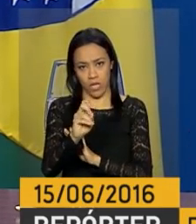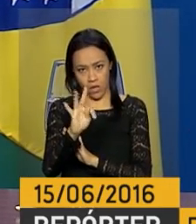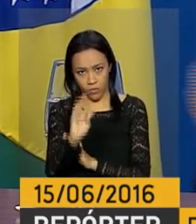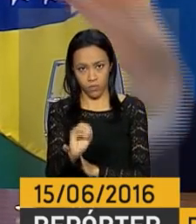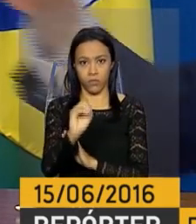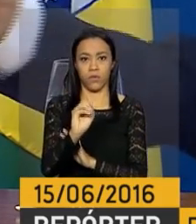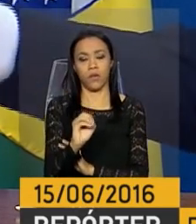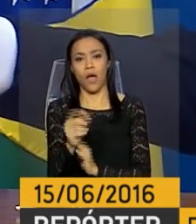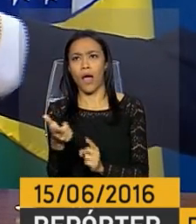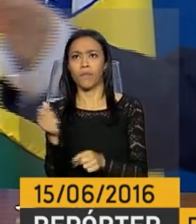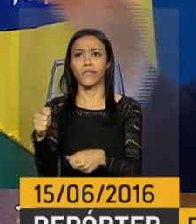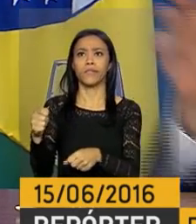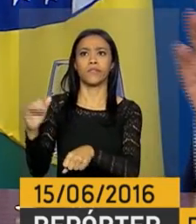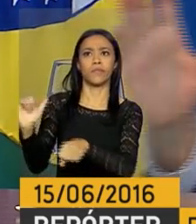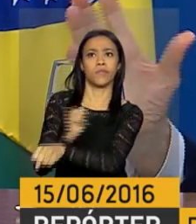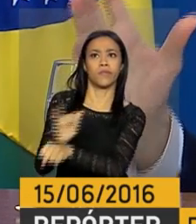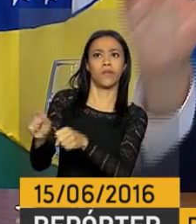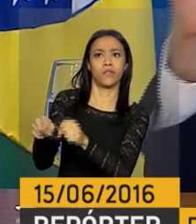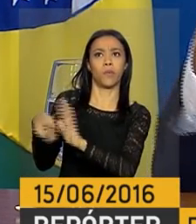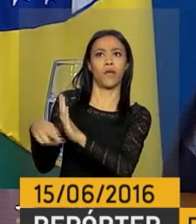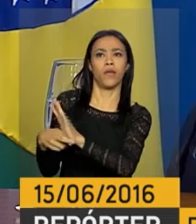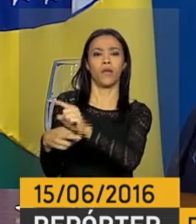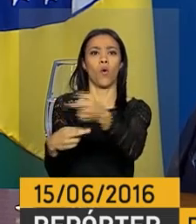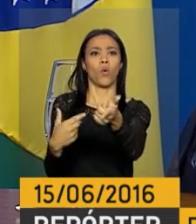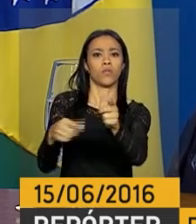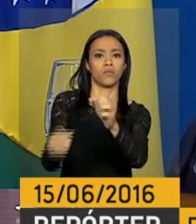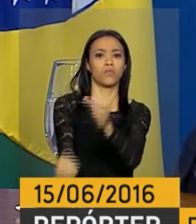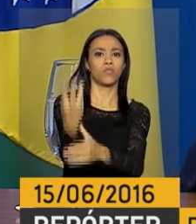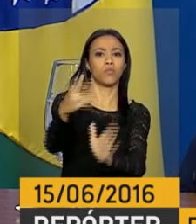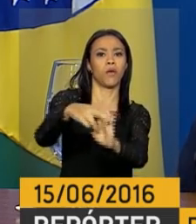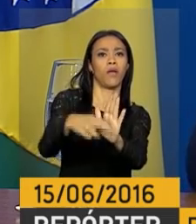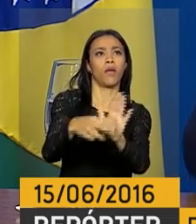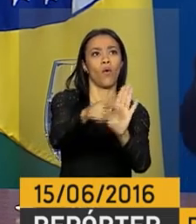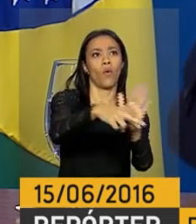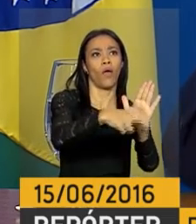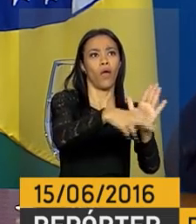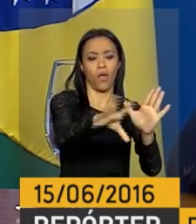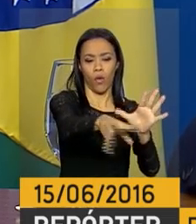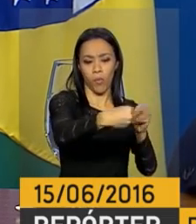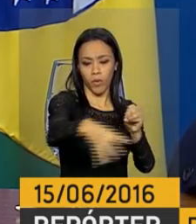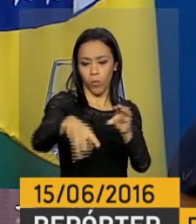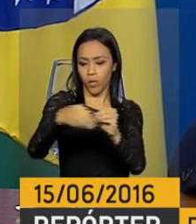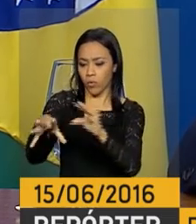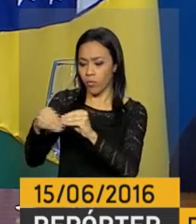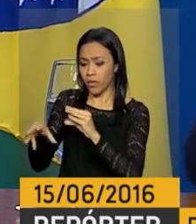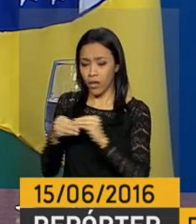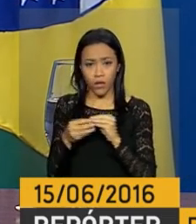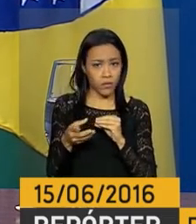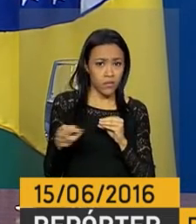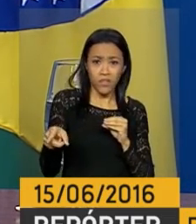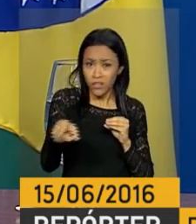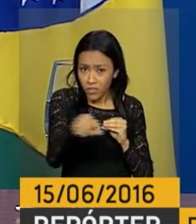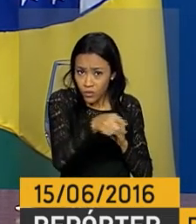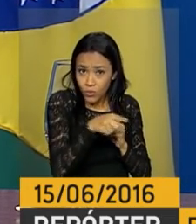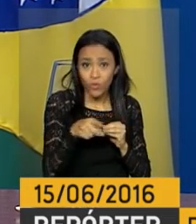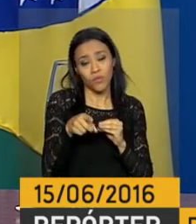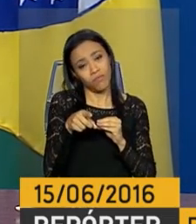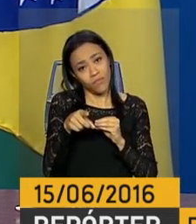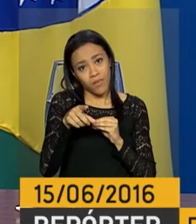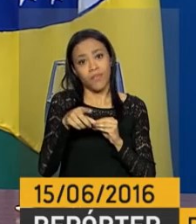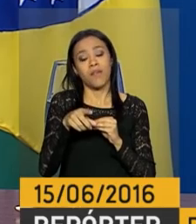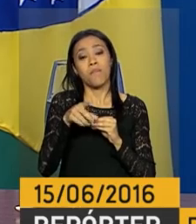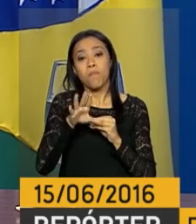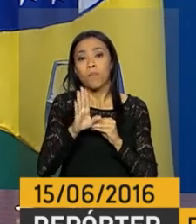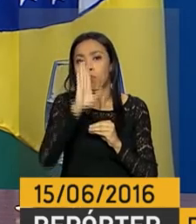é necessário uma medida, outros acham que é necessário outra para complementar, mas tudo isso é consequência da possível